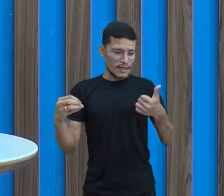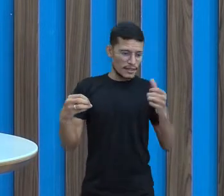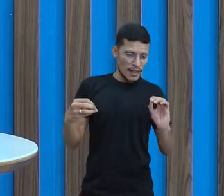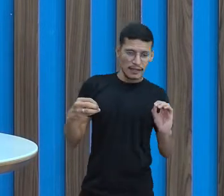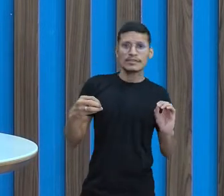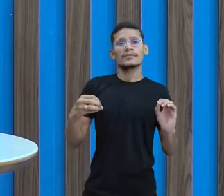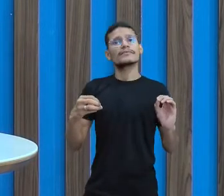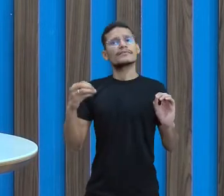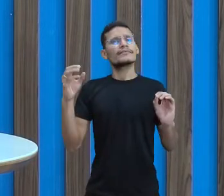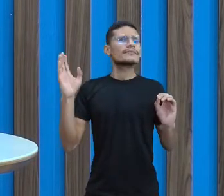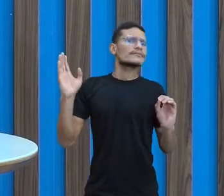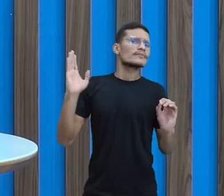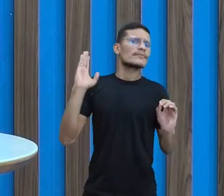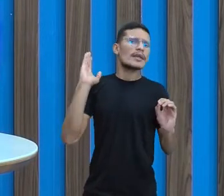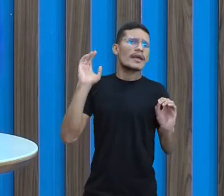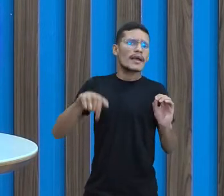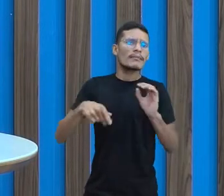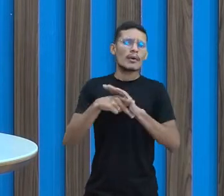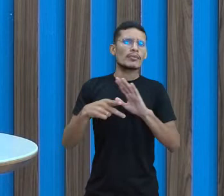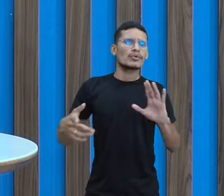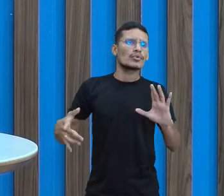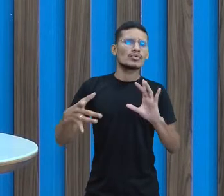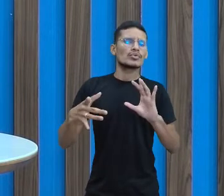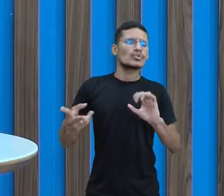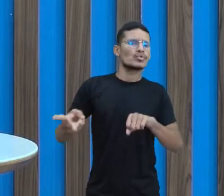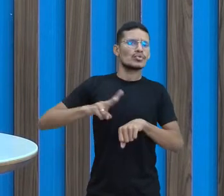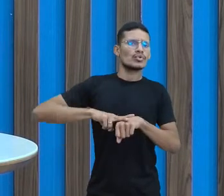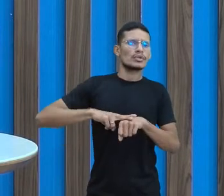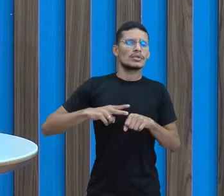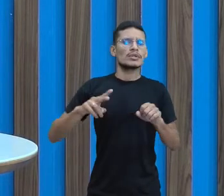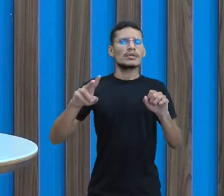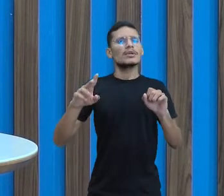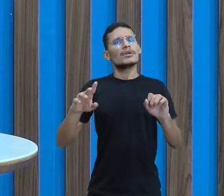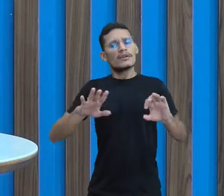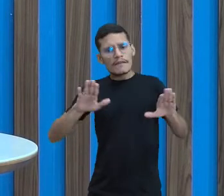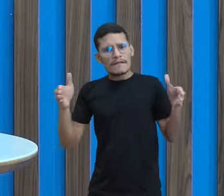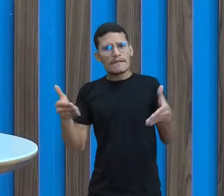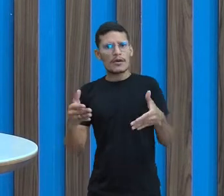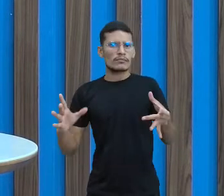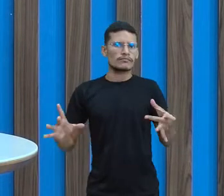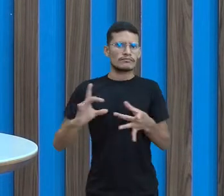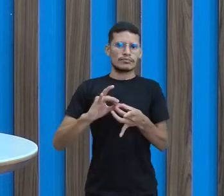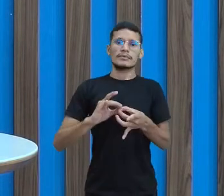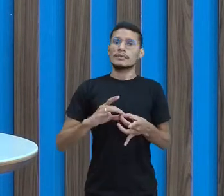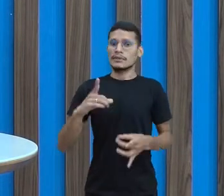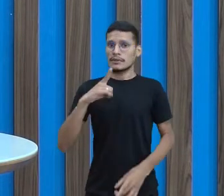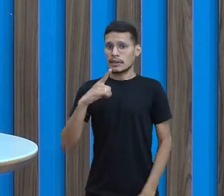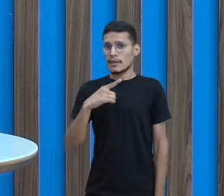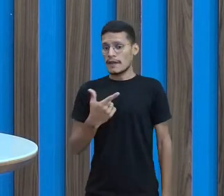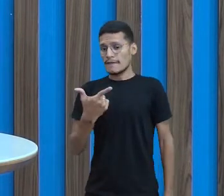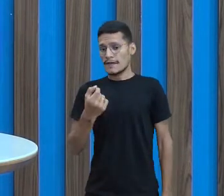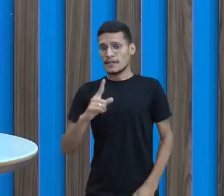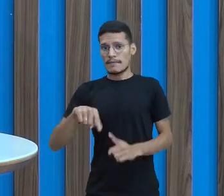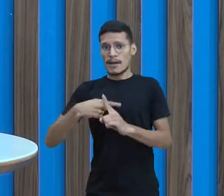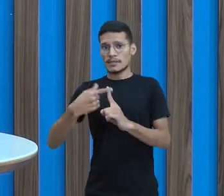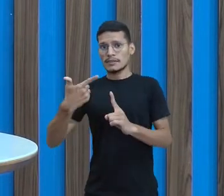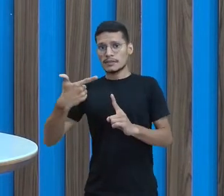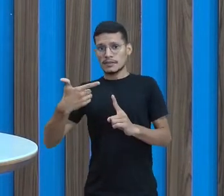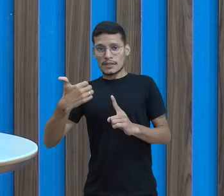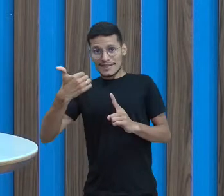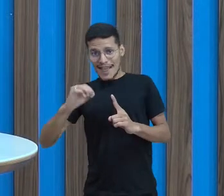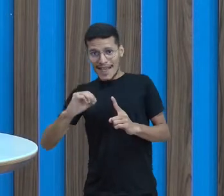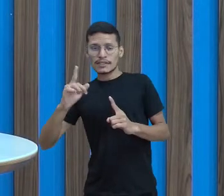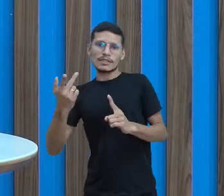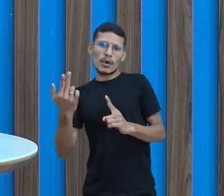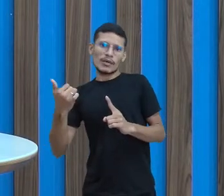tem que ser, nesse caso aí, uma dupla específica, né? A gente teve o 20 mais o 10 que dava o 30 e o 20 menos o 10 que